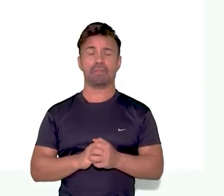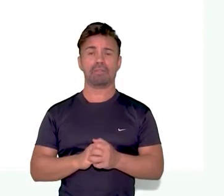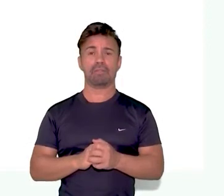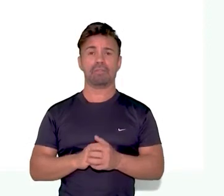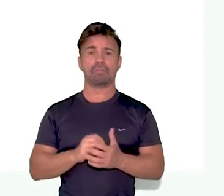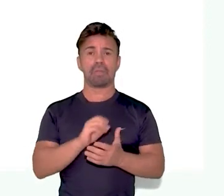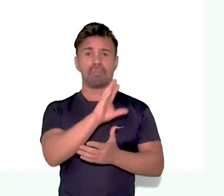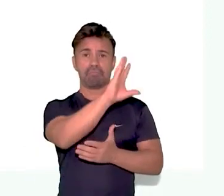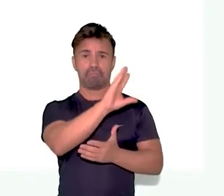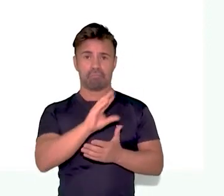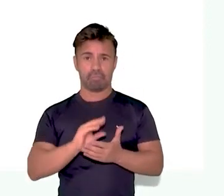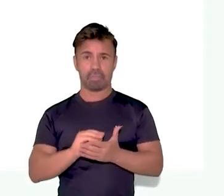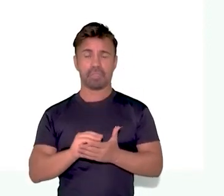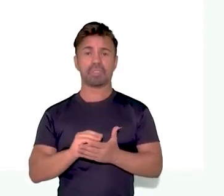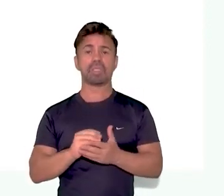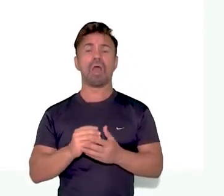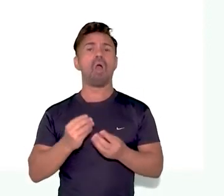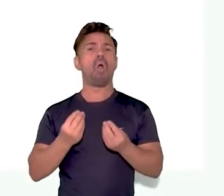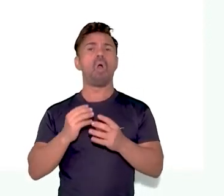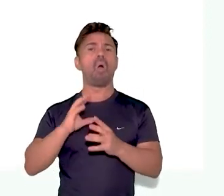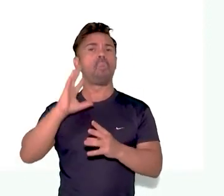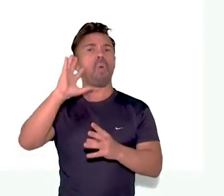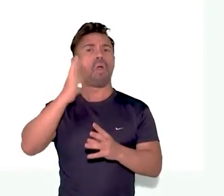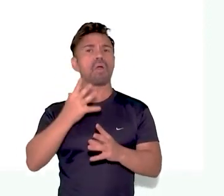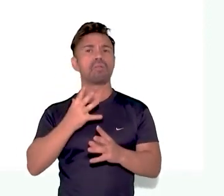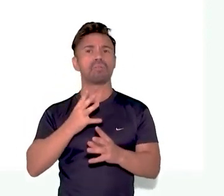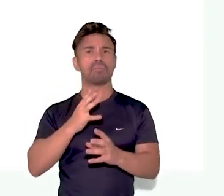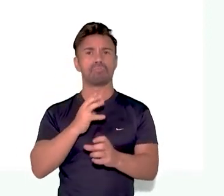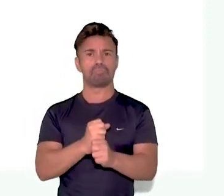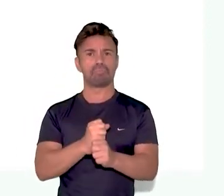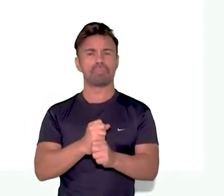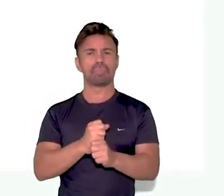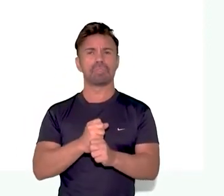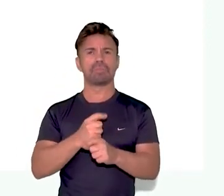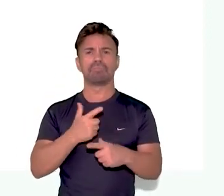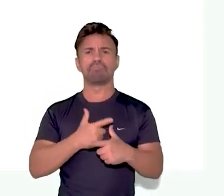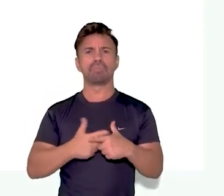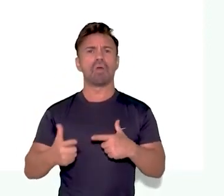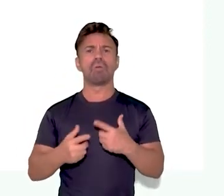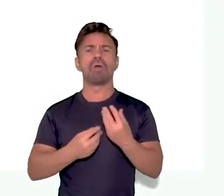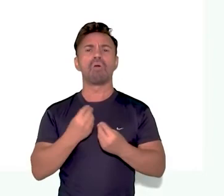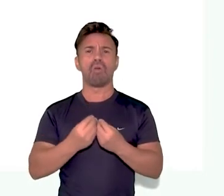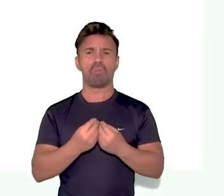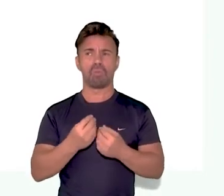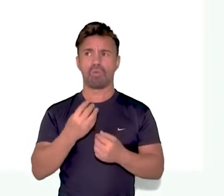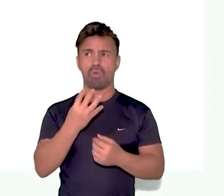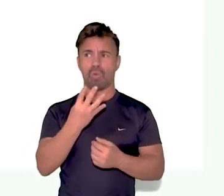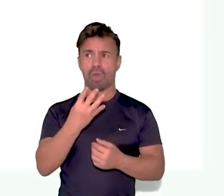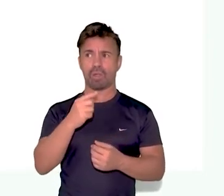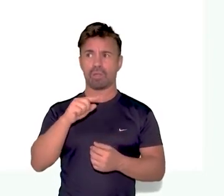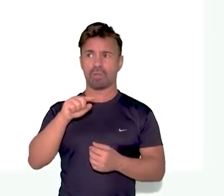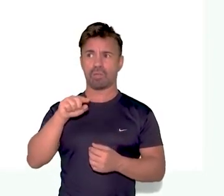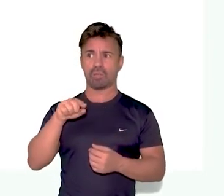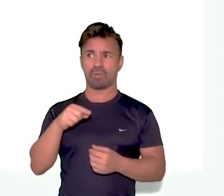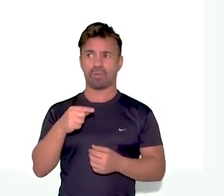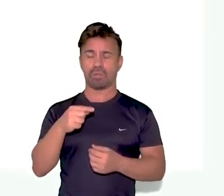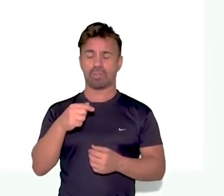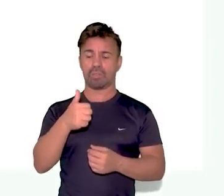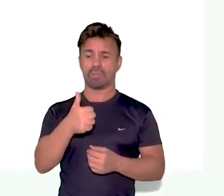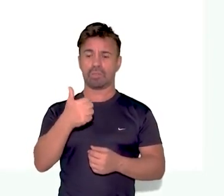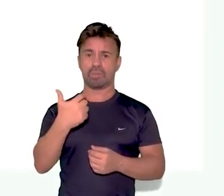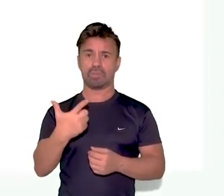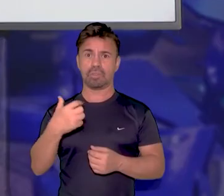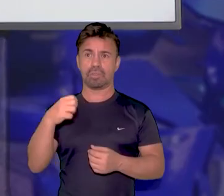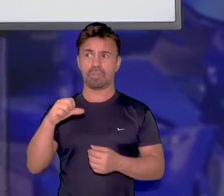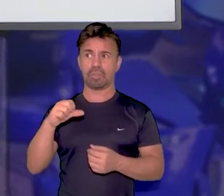no enunciado para começar a resolver a questão ó eu posso dizer que 4,129 milhões de